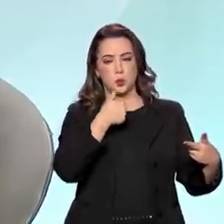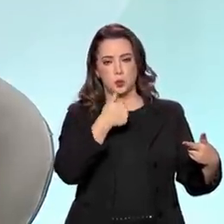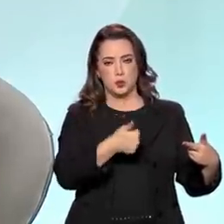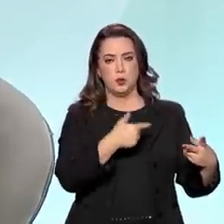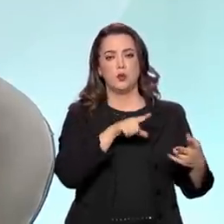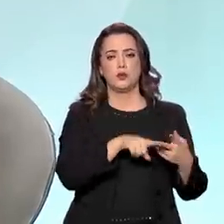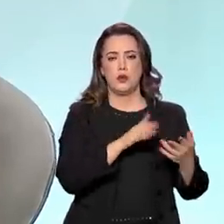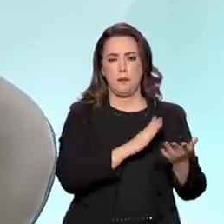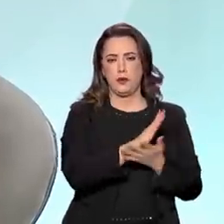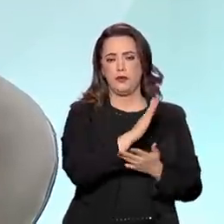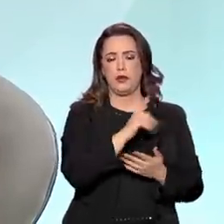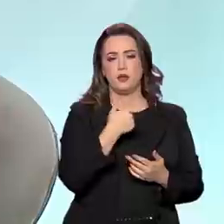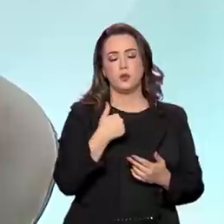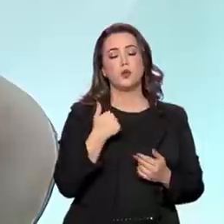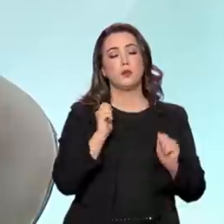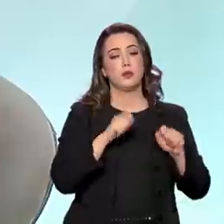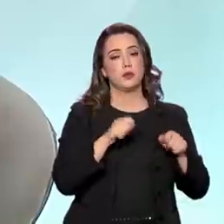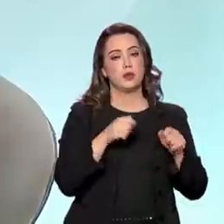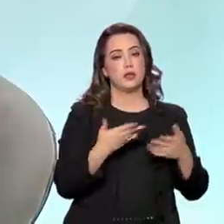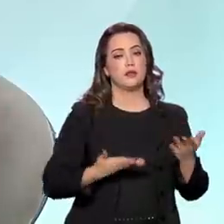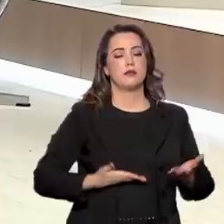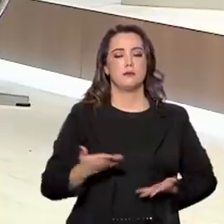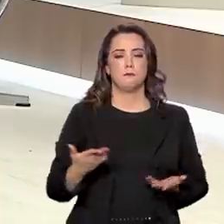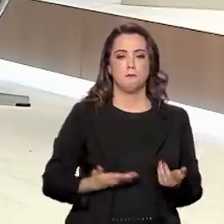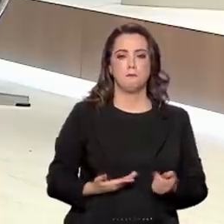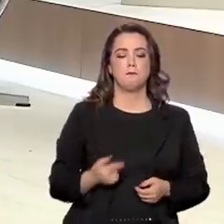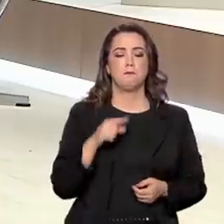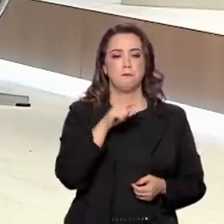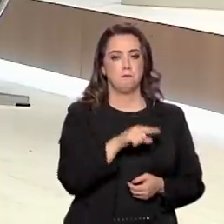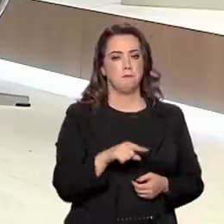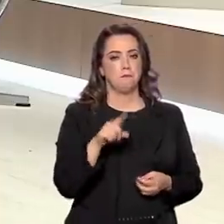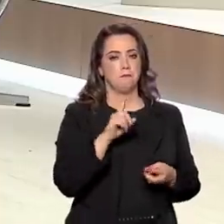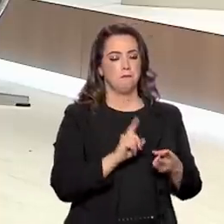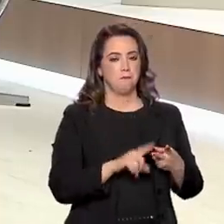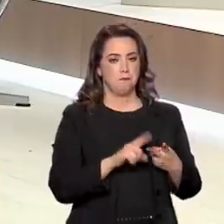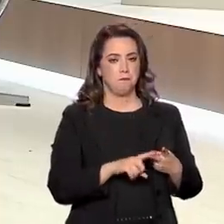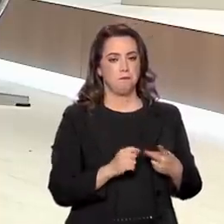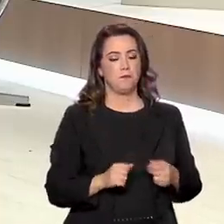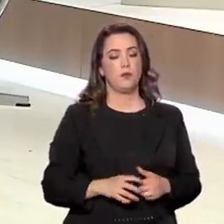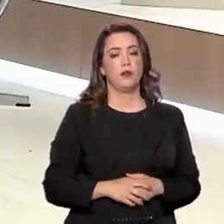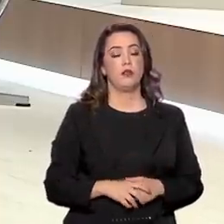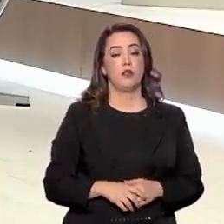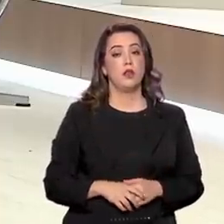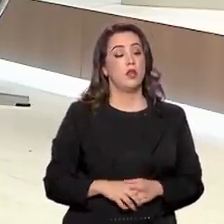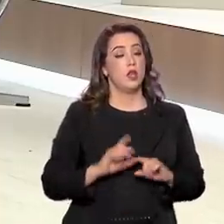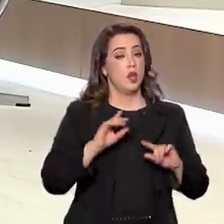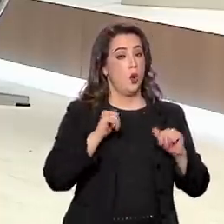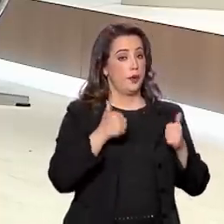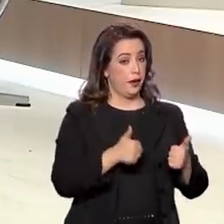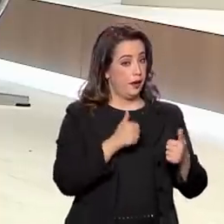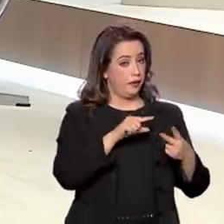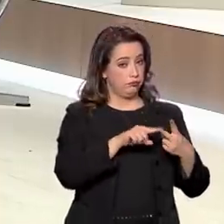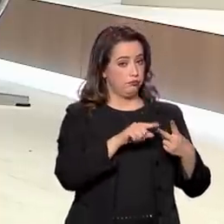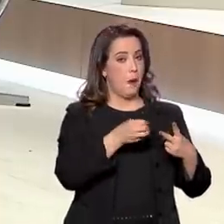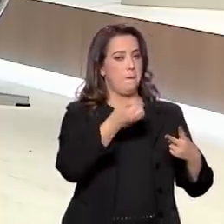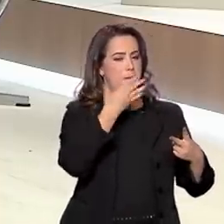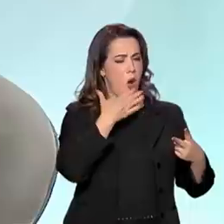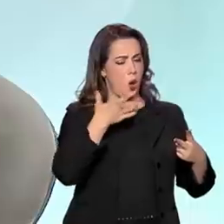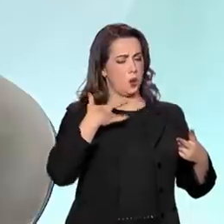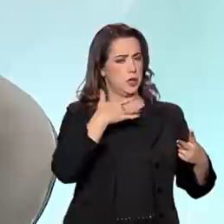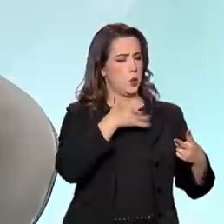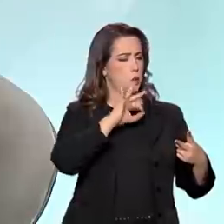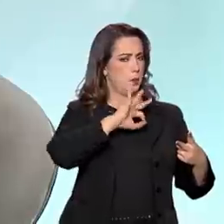que ele fica hábito para poder servir Então essa é a próxima fase ele estando apto para